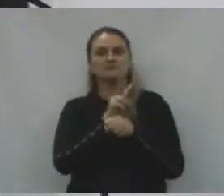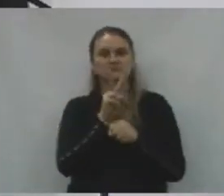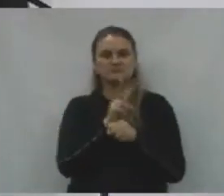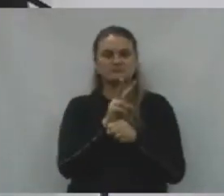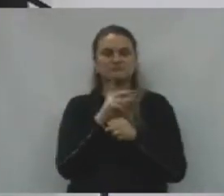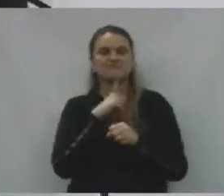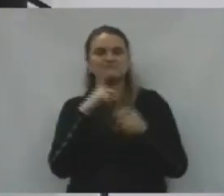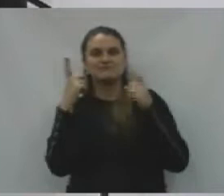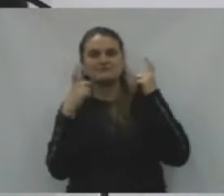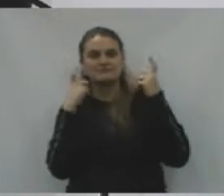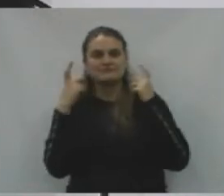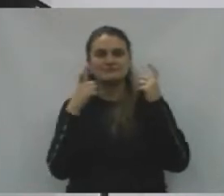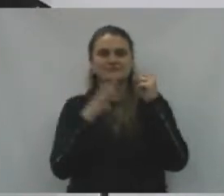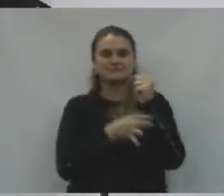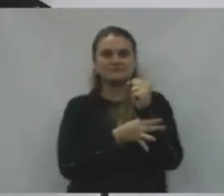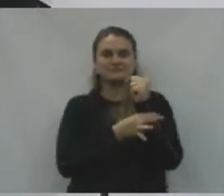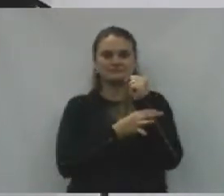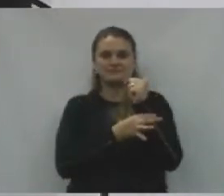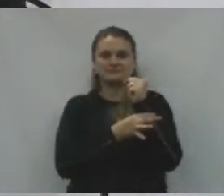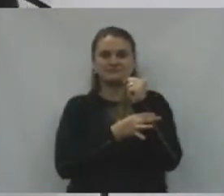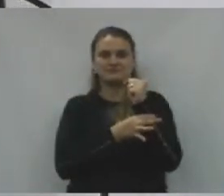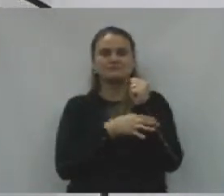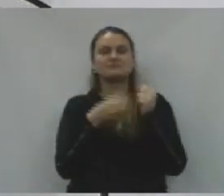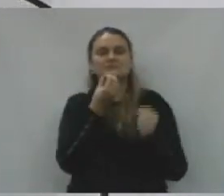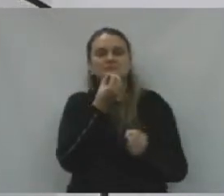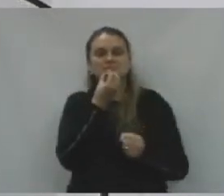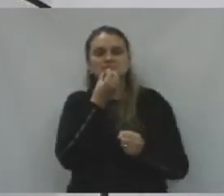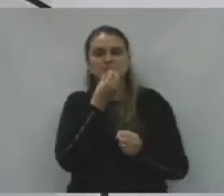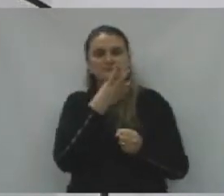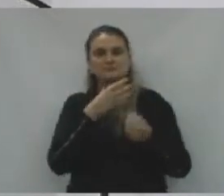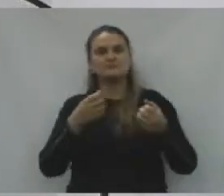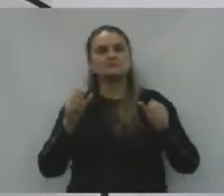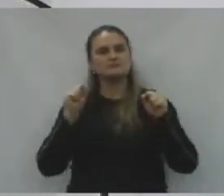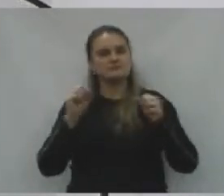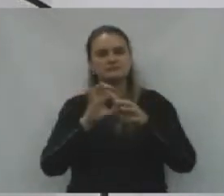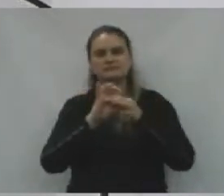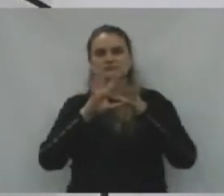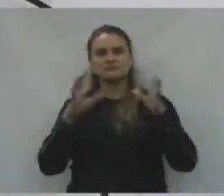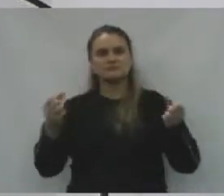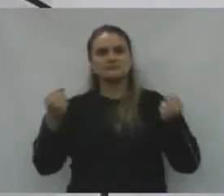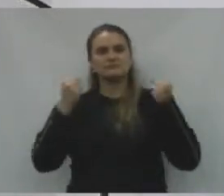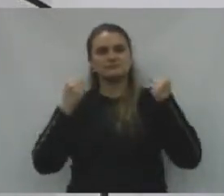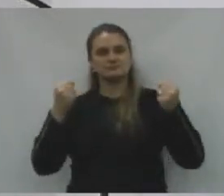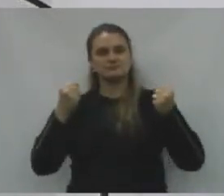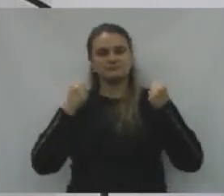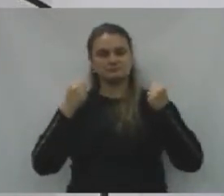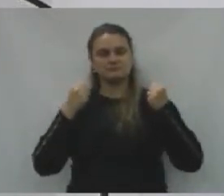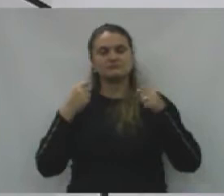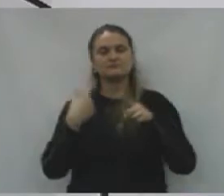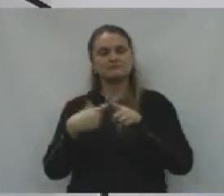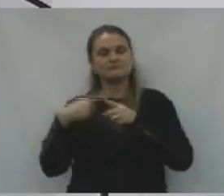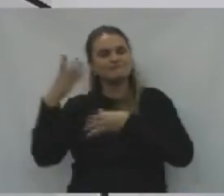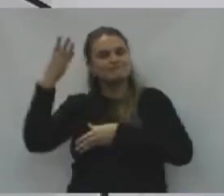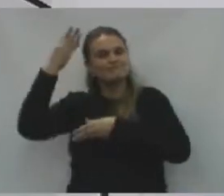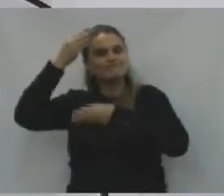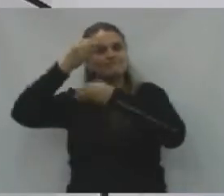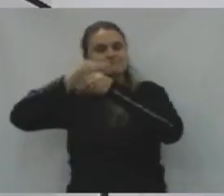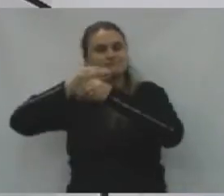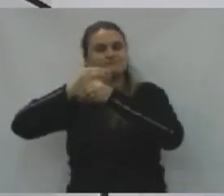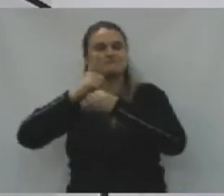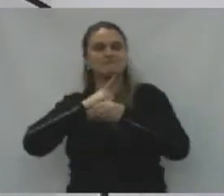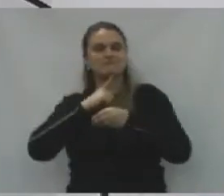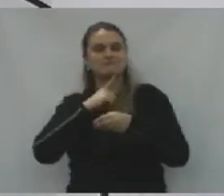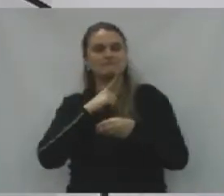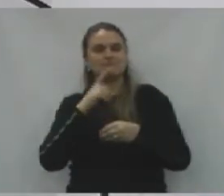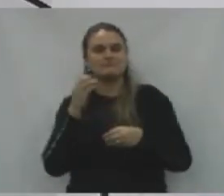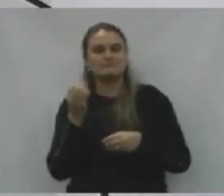protegem e se preocupam com a segurança, se qualificam fisicamente e mentalmente, por que não complementar, mas